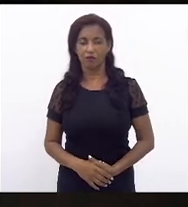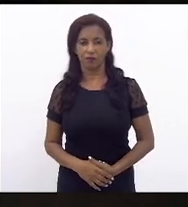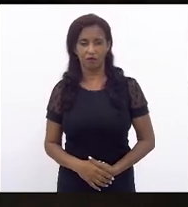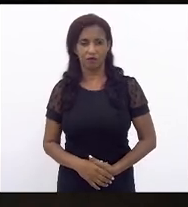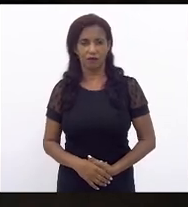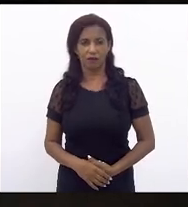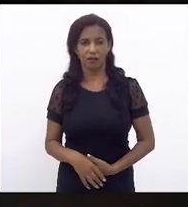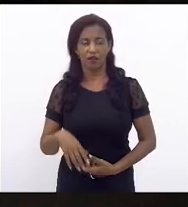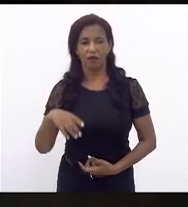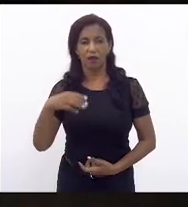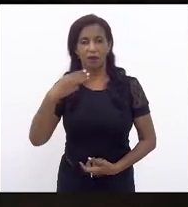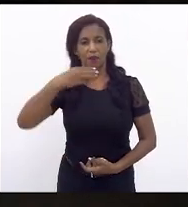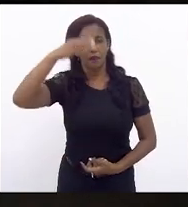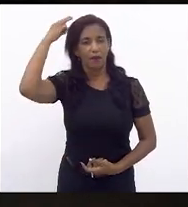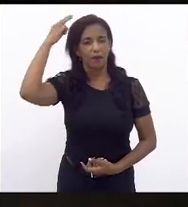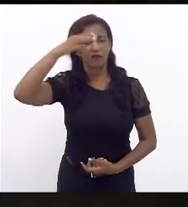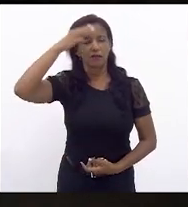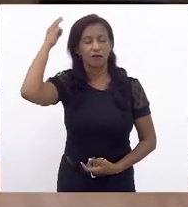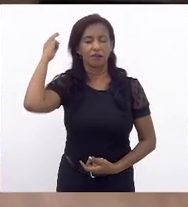Deputado Márcio Pacheco.